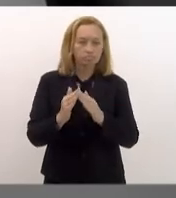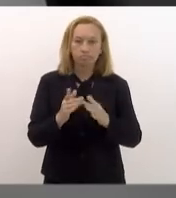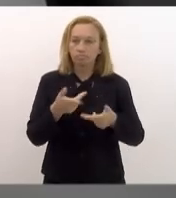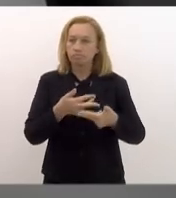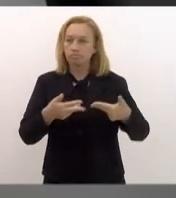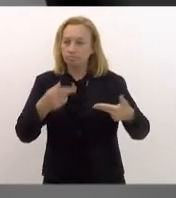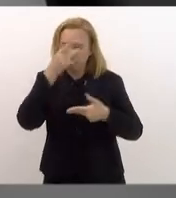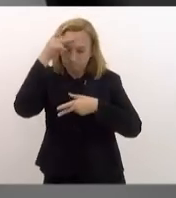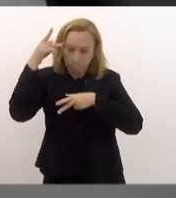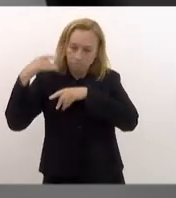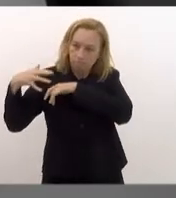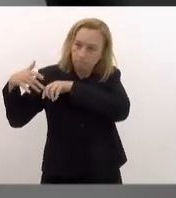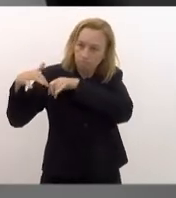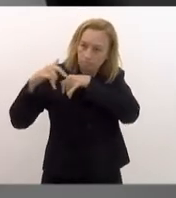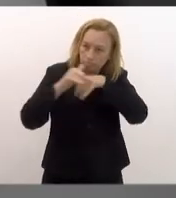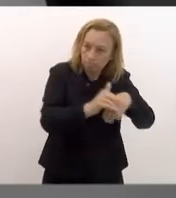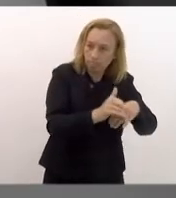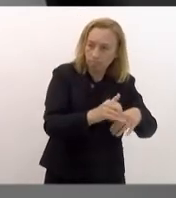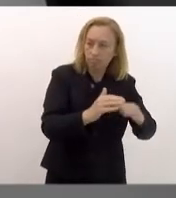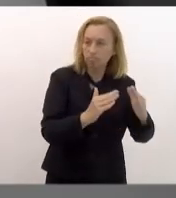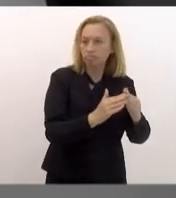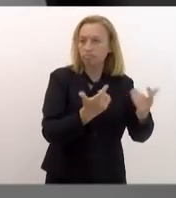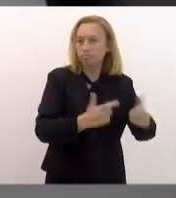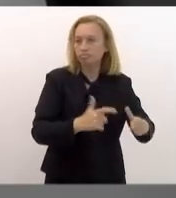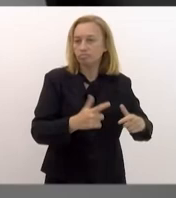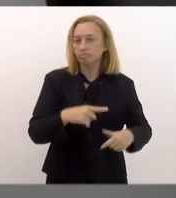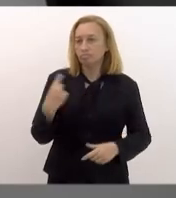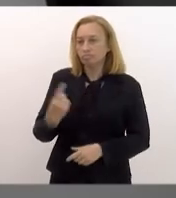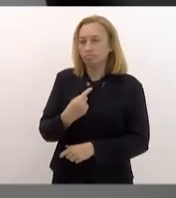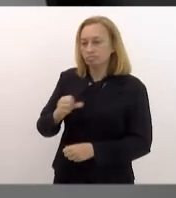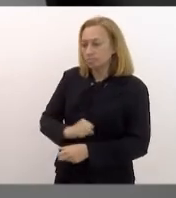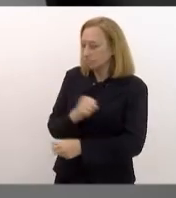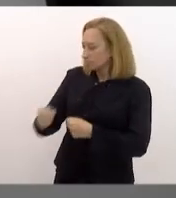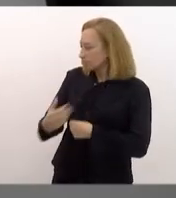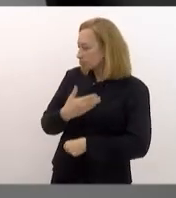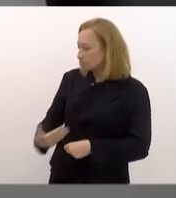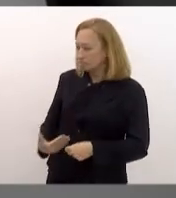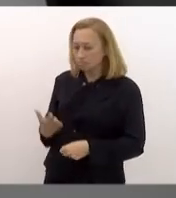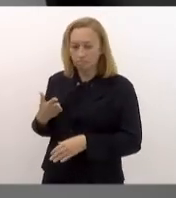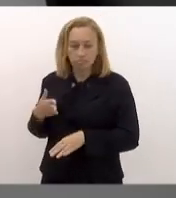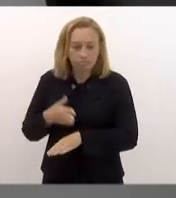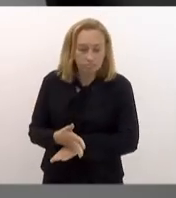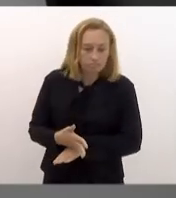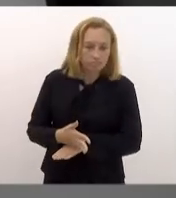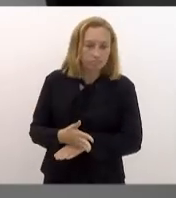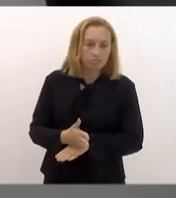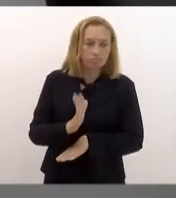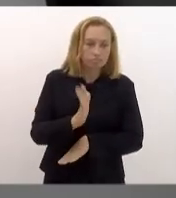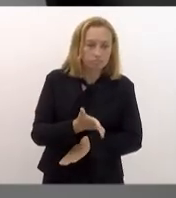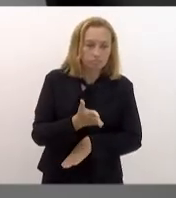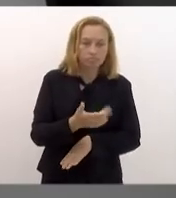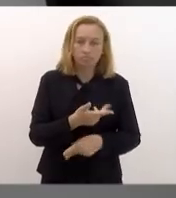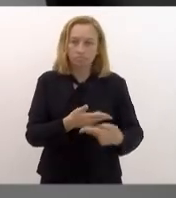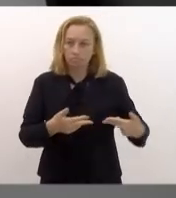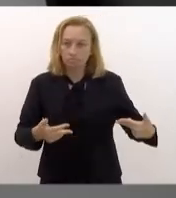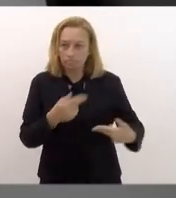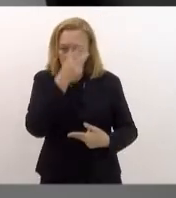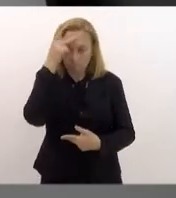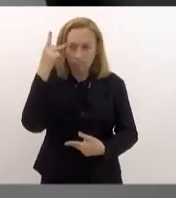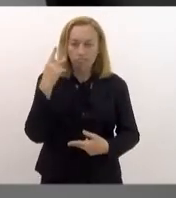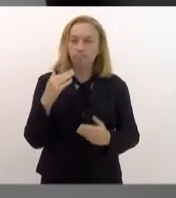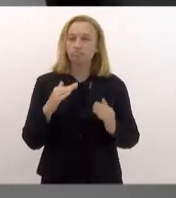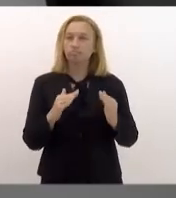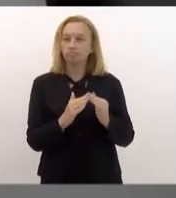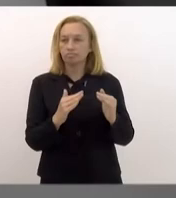e a gente, como poder público, quando a gente vai intervir, aquele ambiente já está ocupado. Então, a gente não consegue fazer com que a nossa máquina